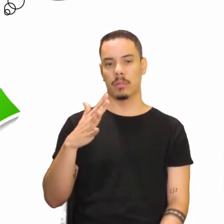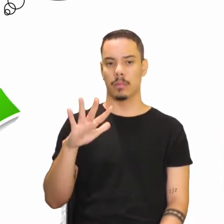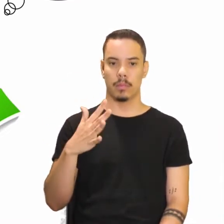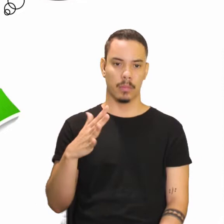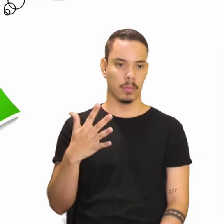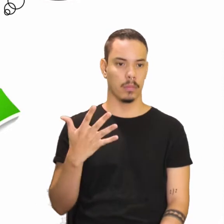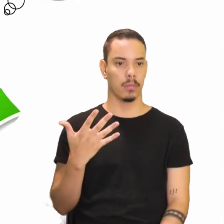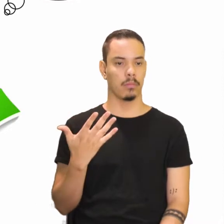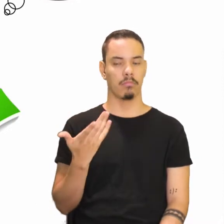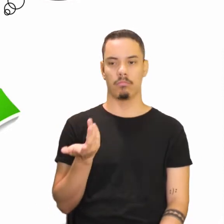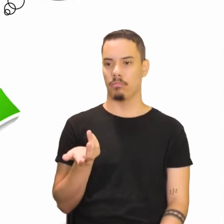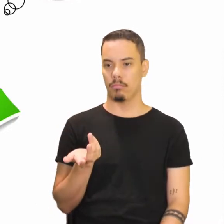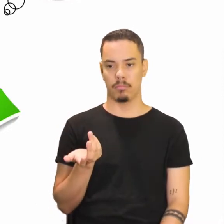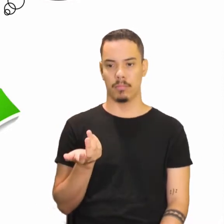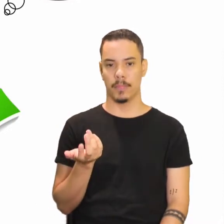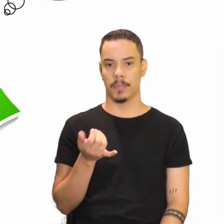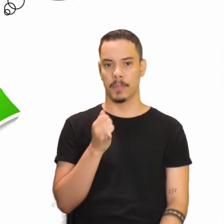de